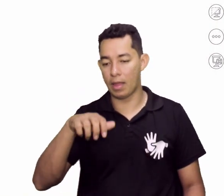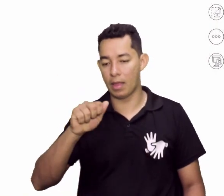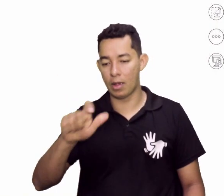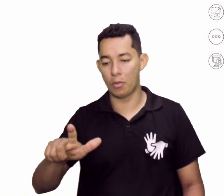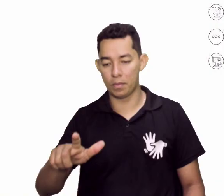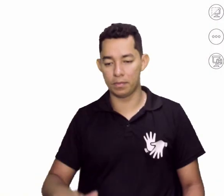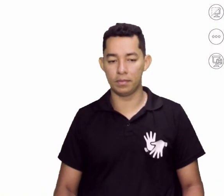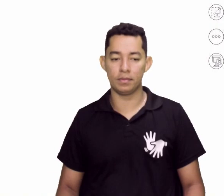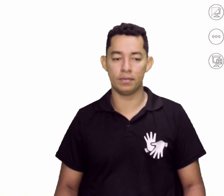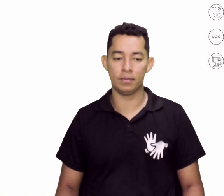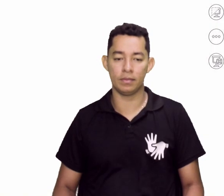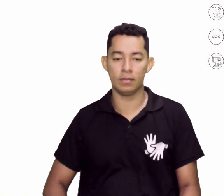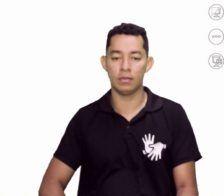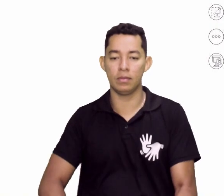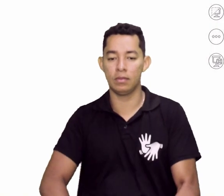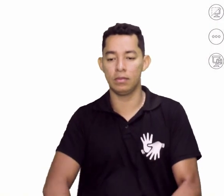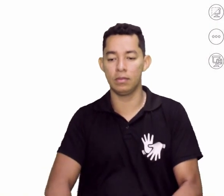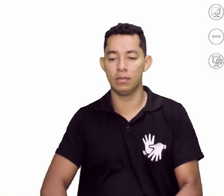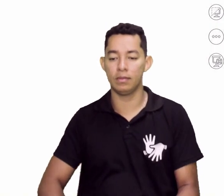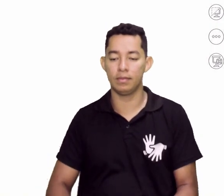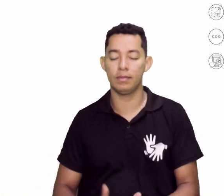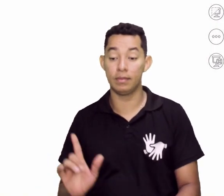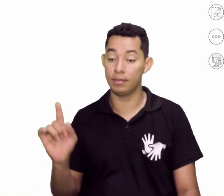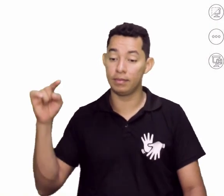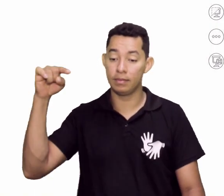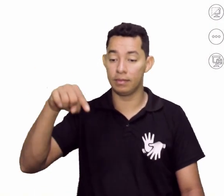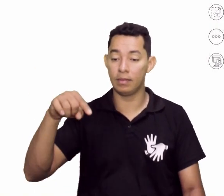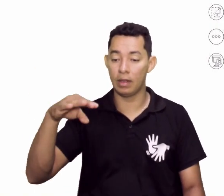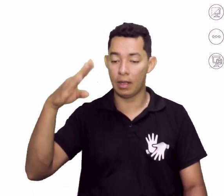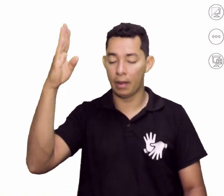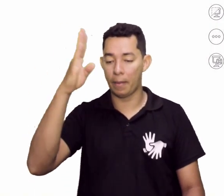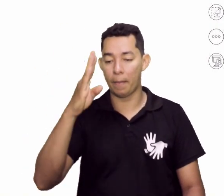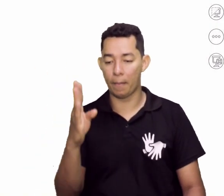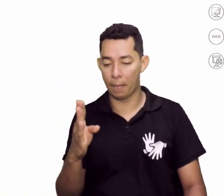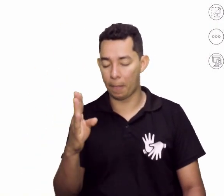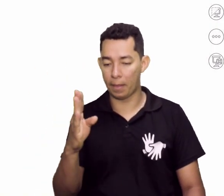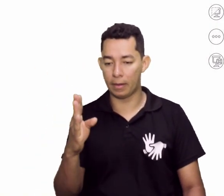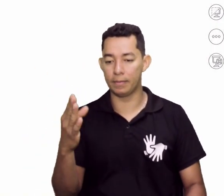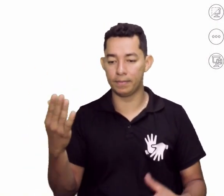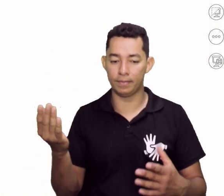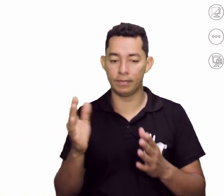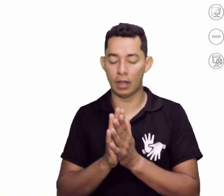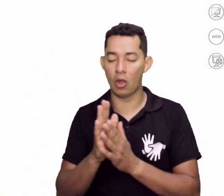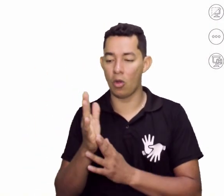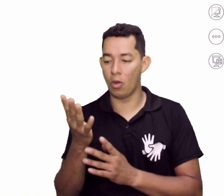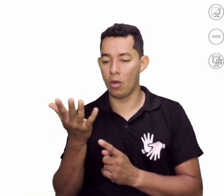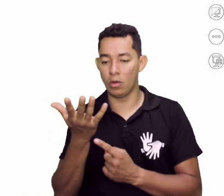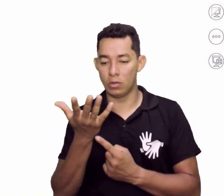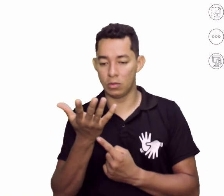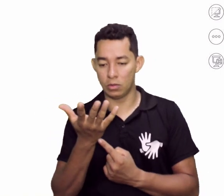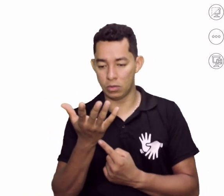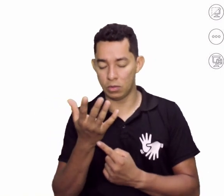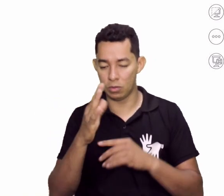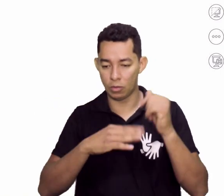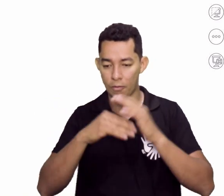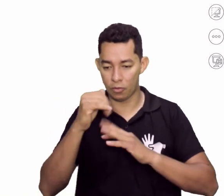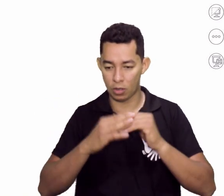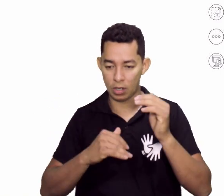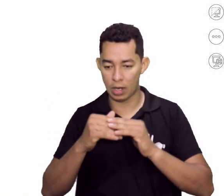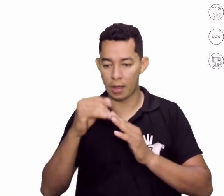ele veio ao Brasil e aí os artistas brasileiros que estavam dentro da mesma tendência começaram a